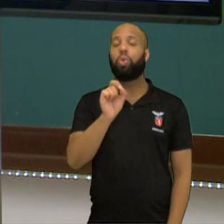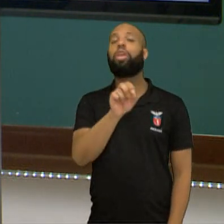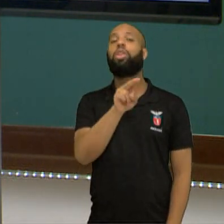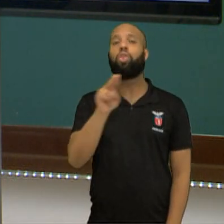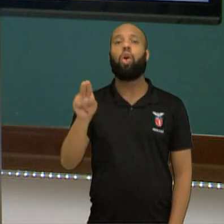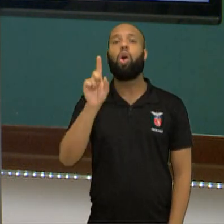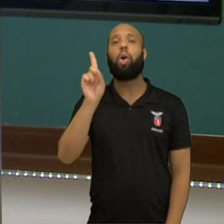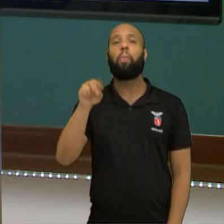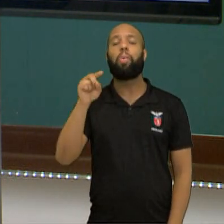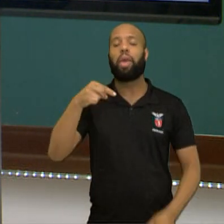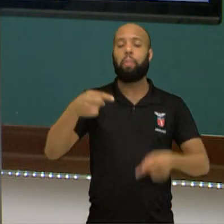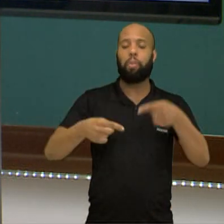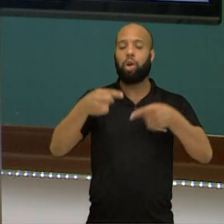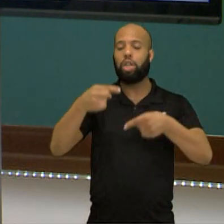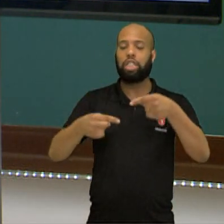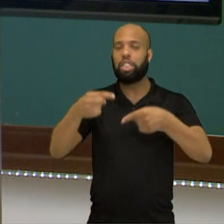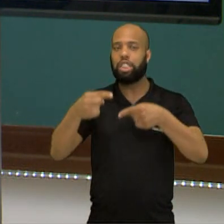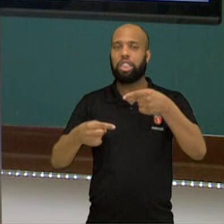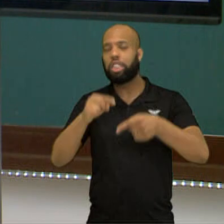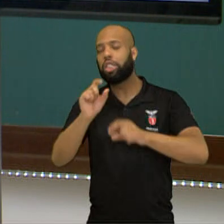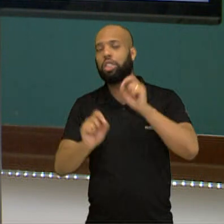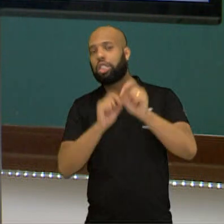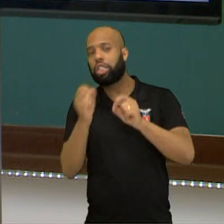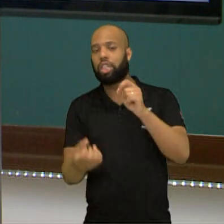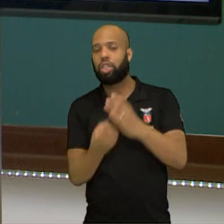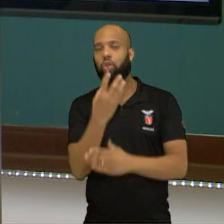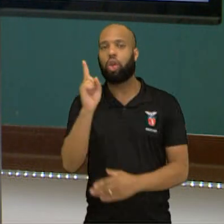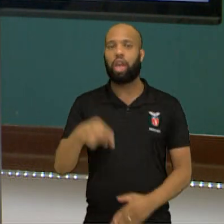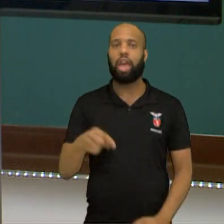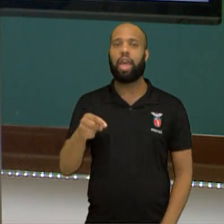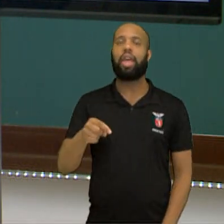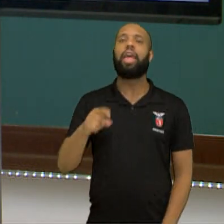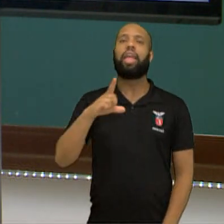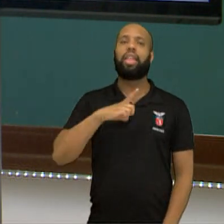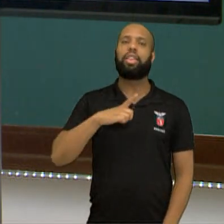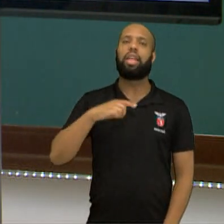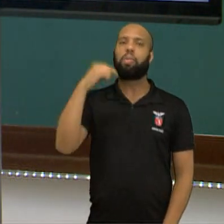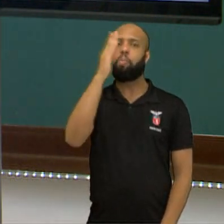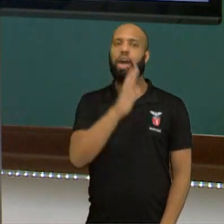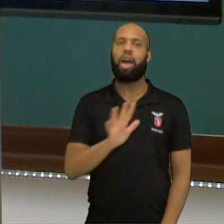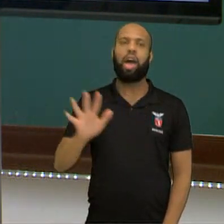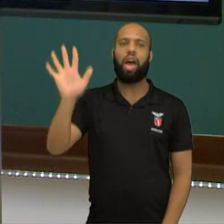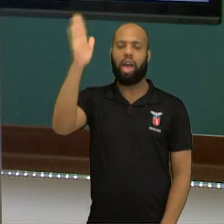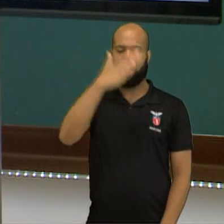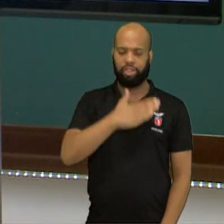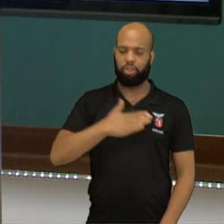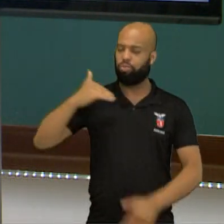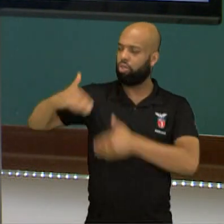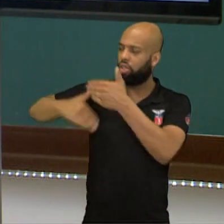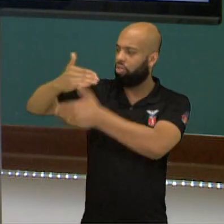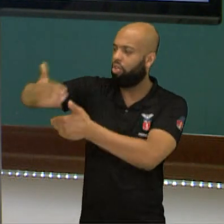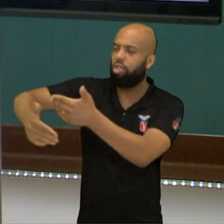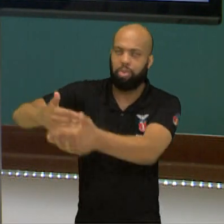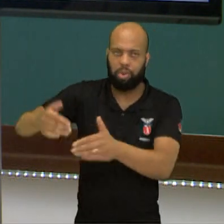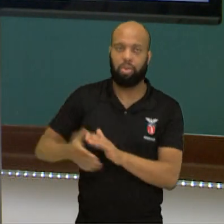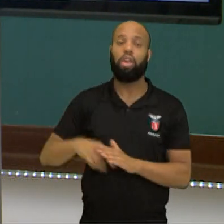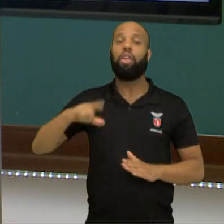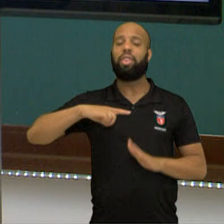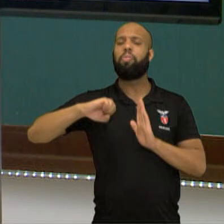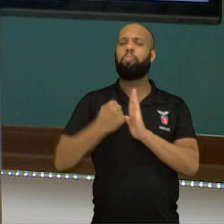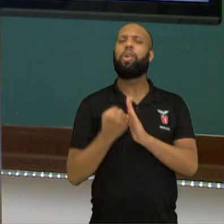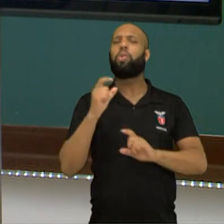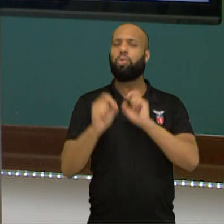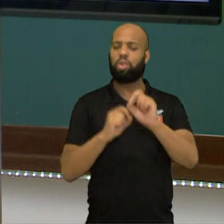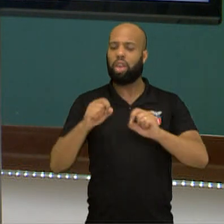essa política aí criada pelo Getúlio Vargas de nacional desenvolvimentismo, marcada principalmente pelo incentivo